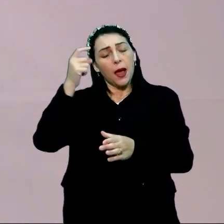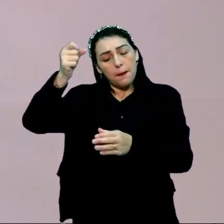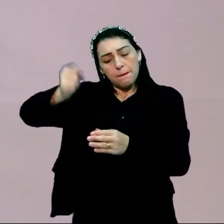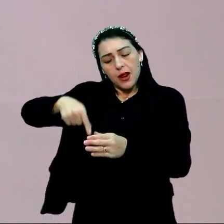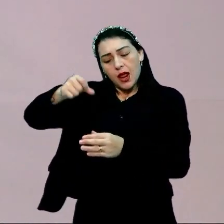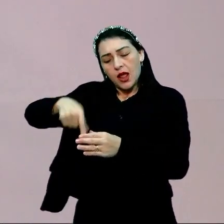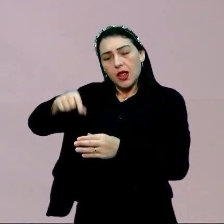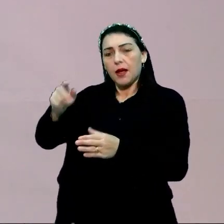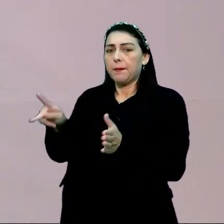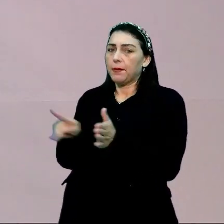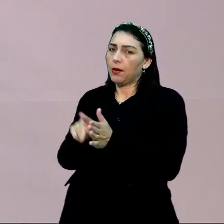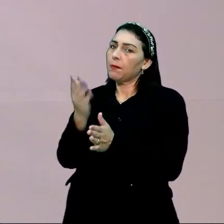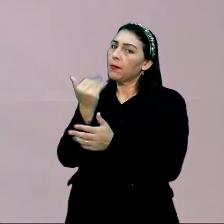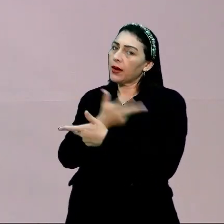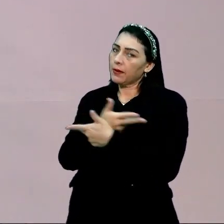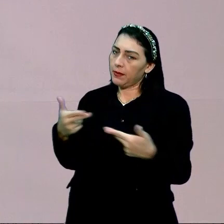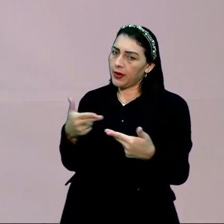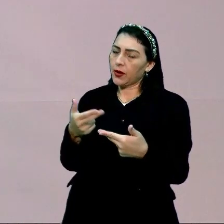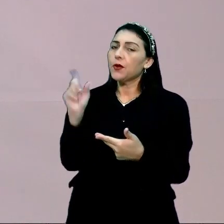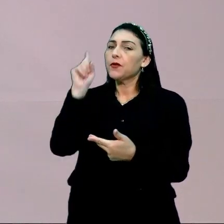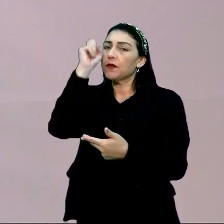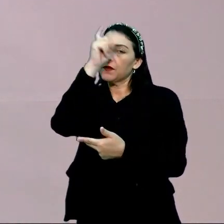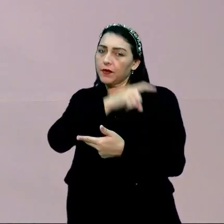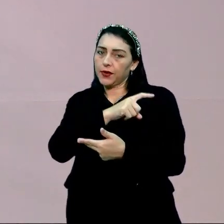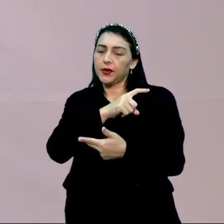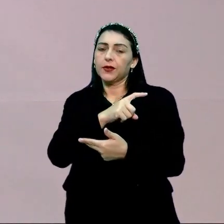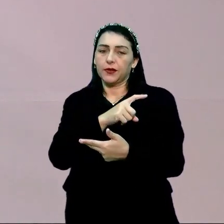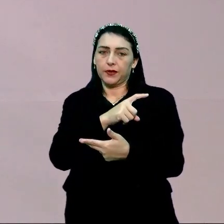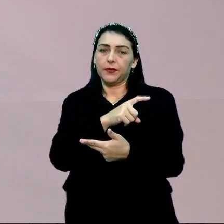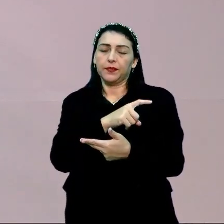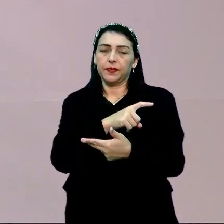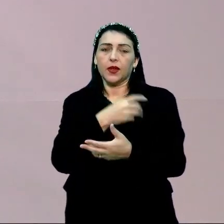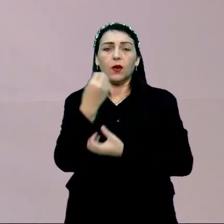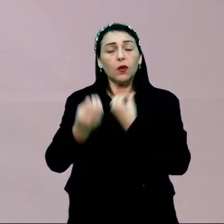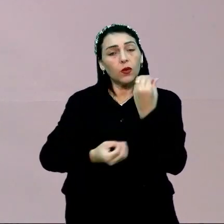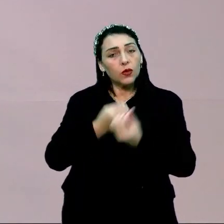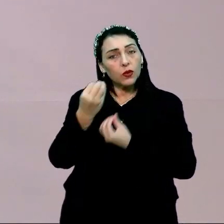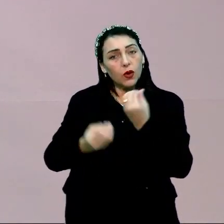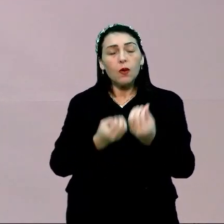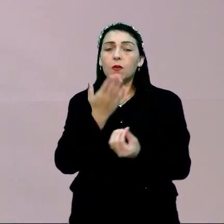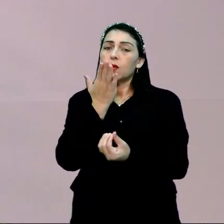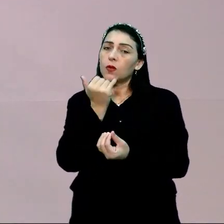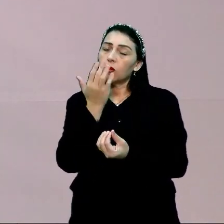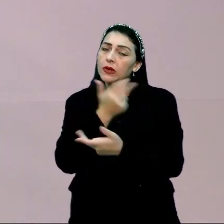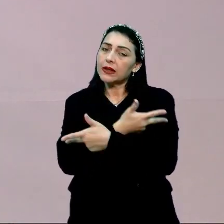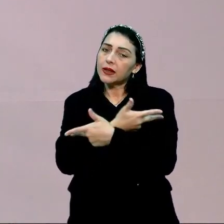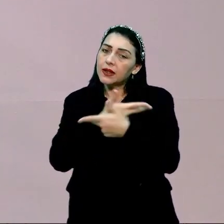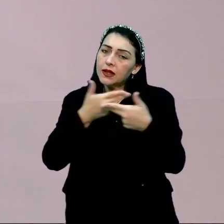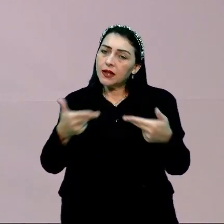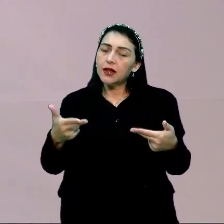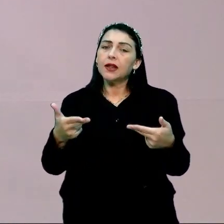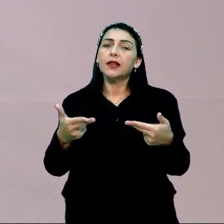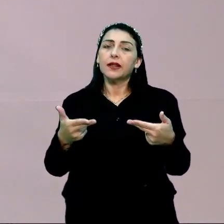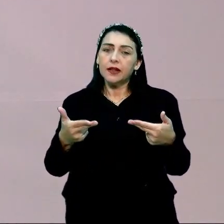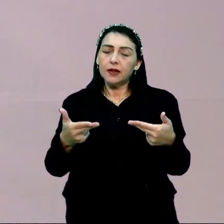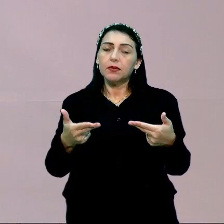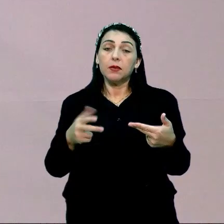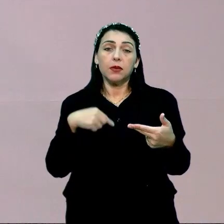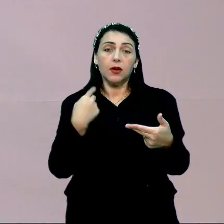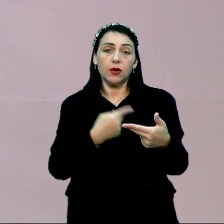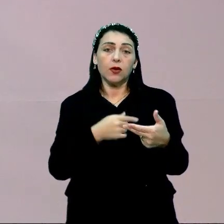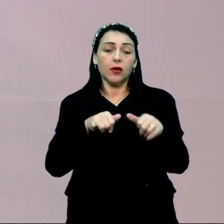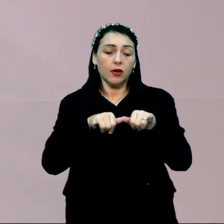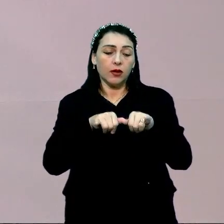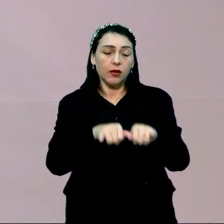plantar o nosso próprio alimento? O quão difícil seria? Então, assim, como os alimentos estão ali disponíveis para a gente